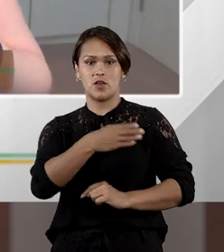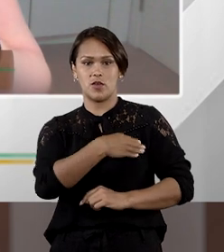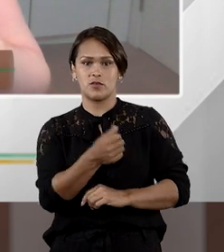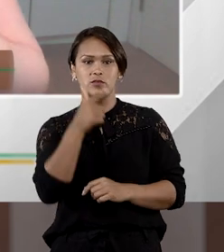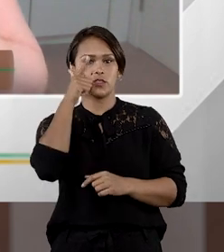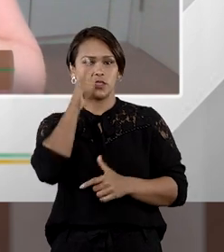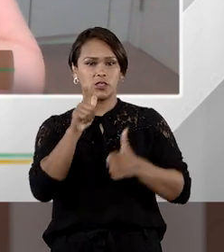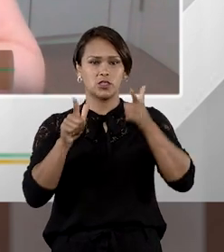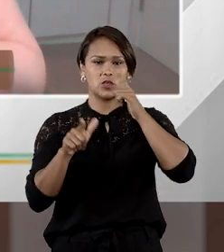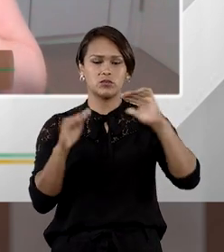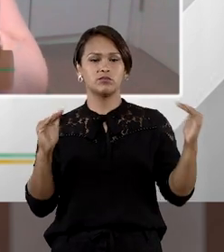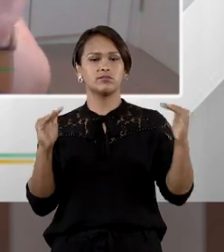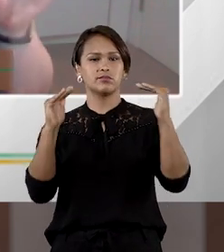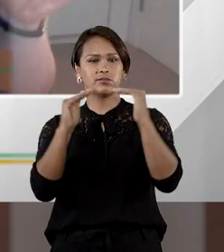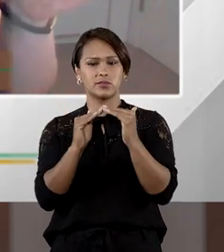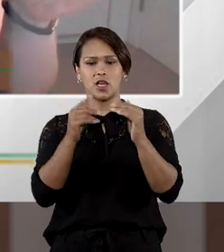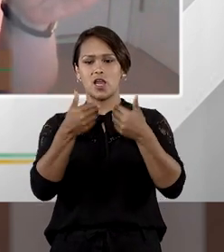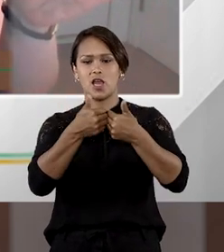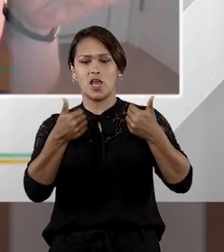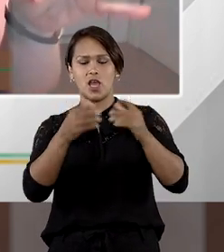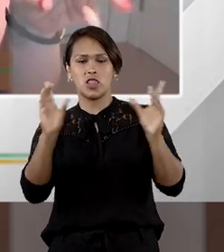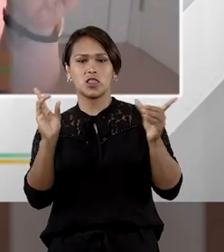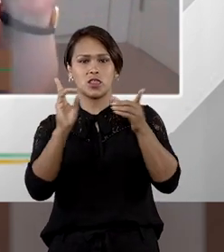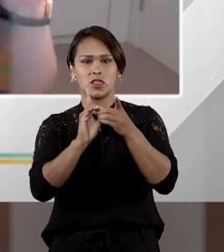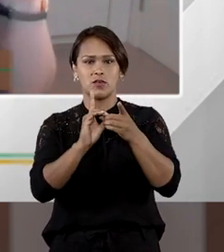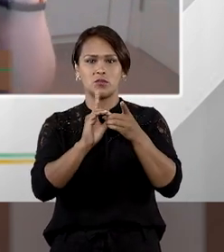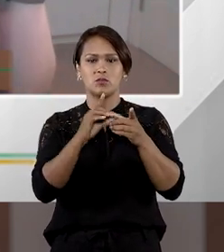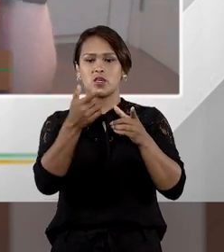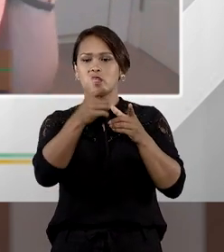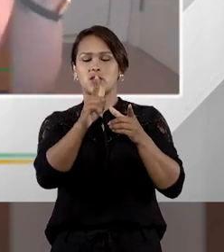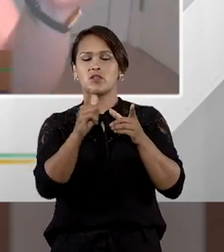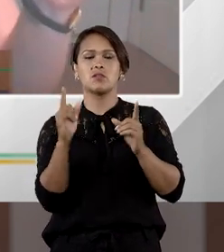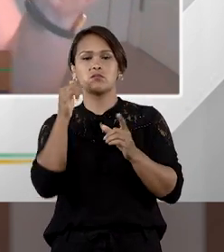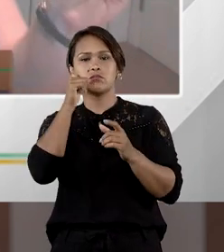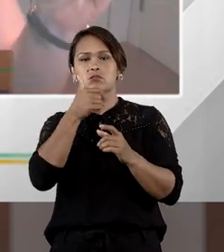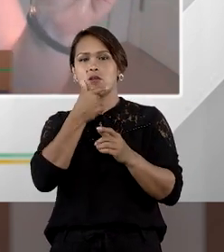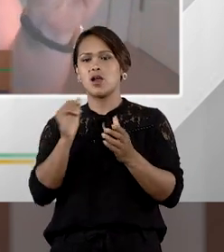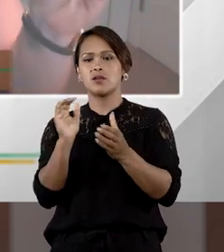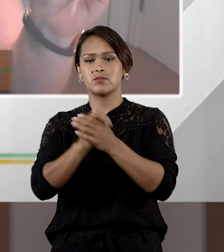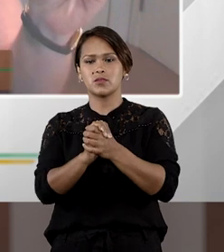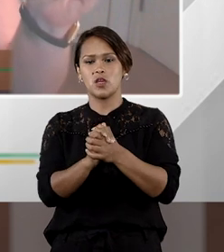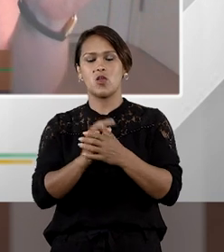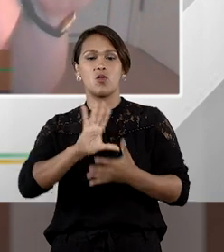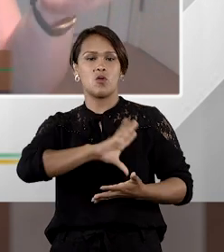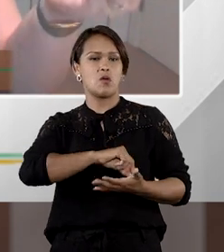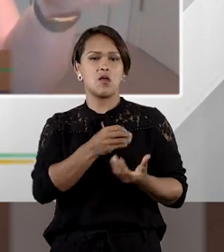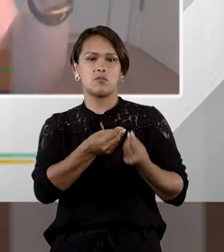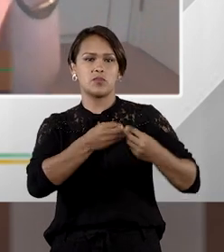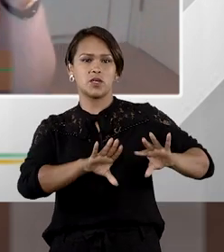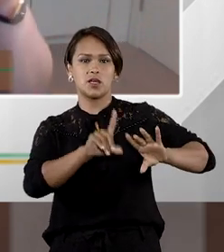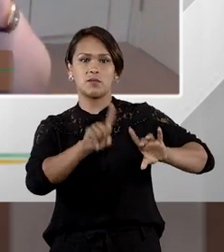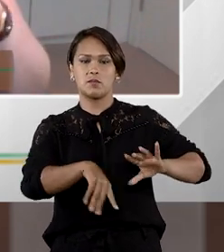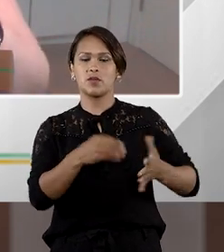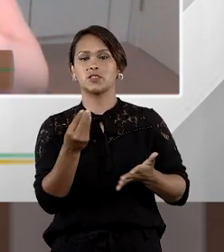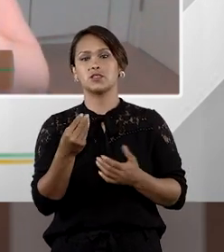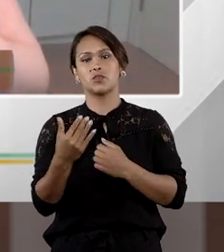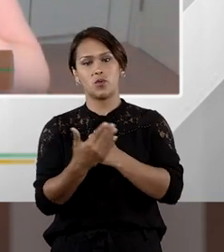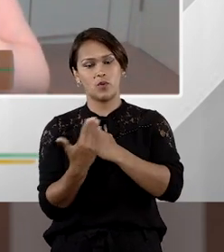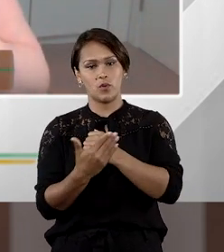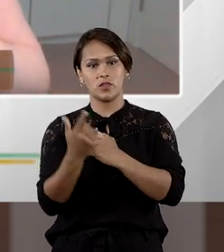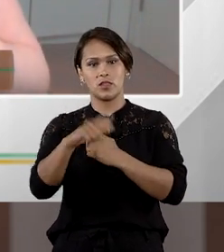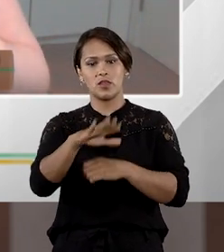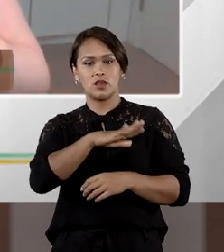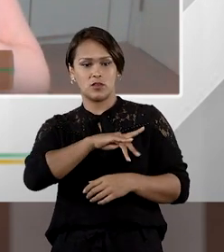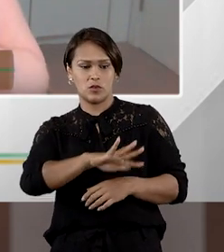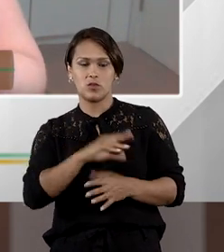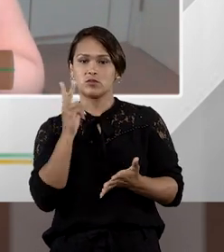consigam, acabou a dupla conjugal, né? O amor entre eles acabou, mas cuidado com a